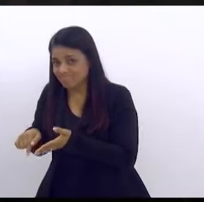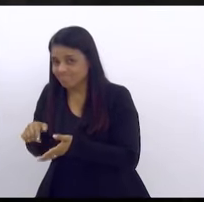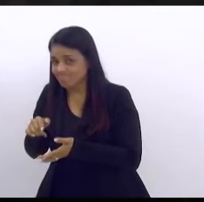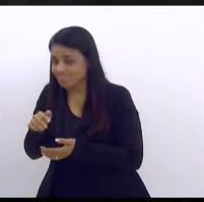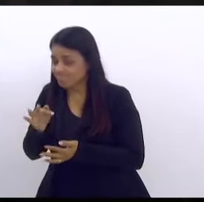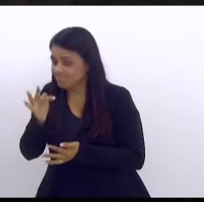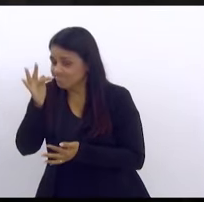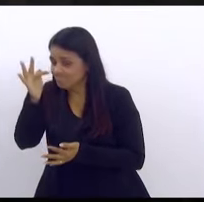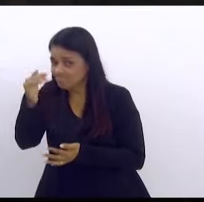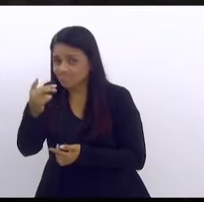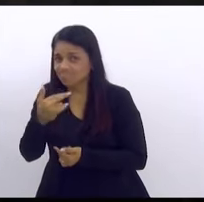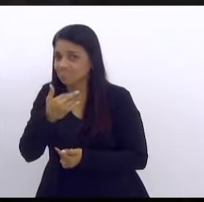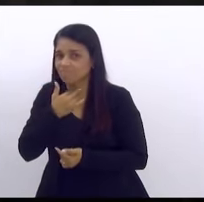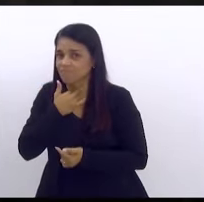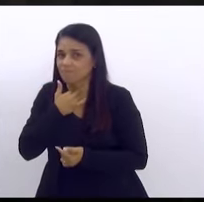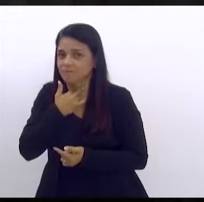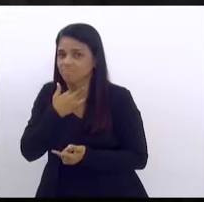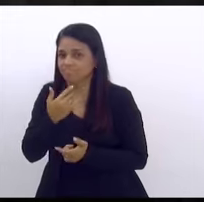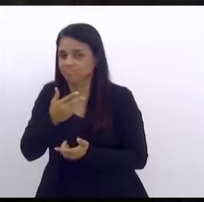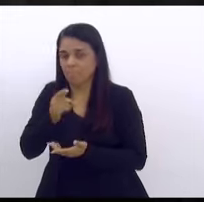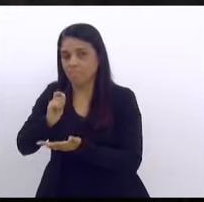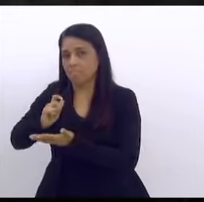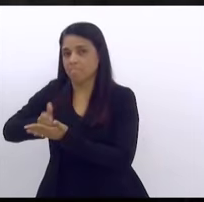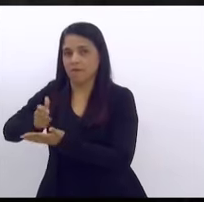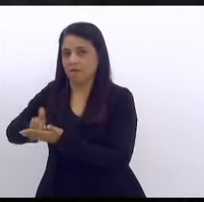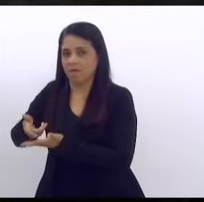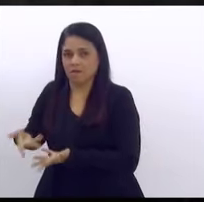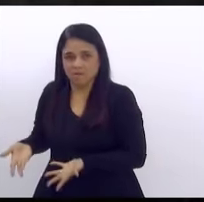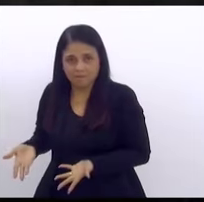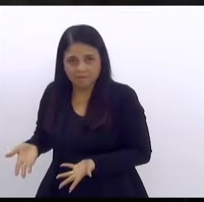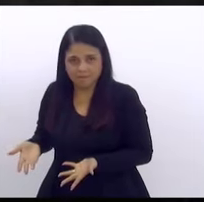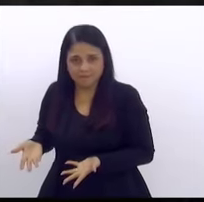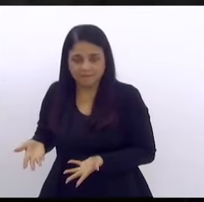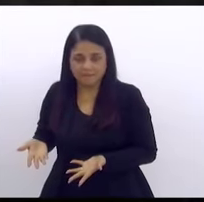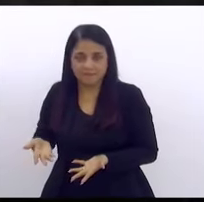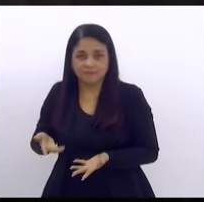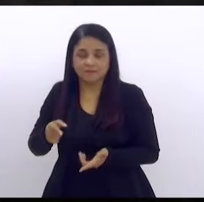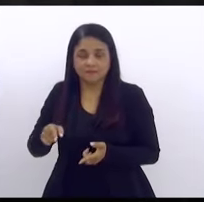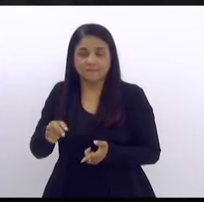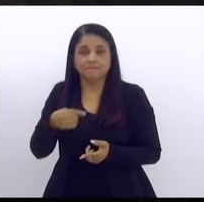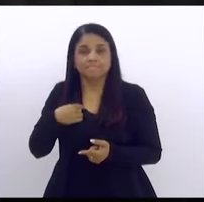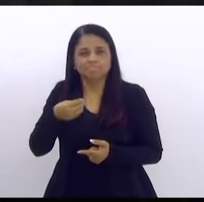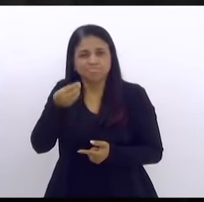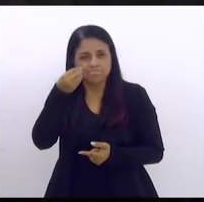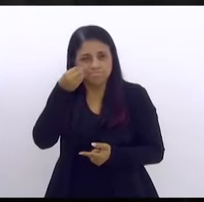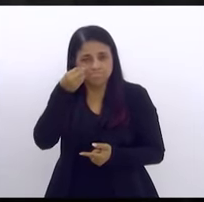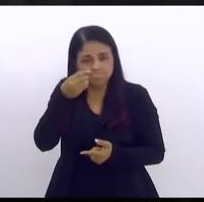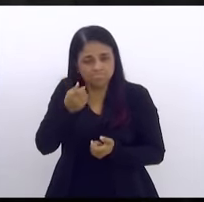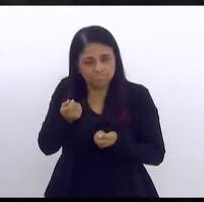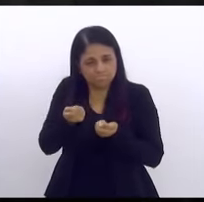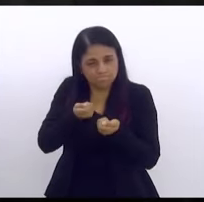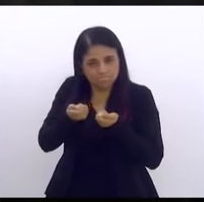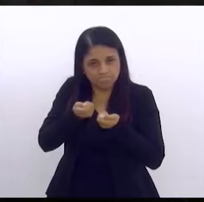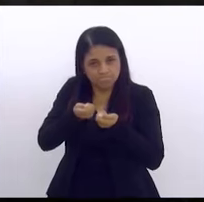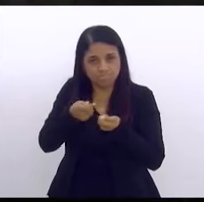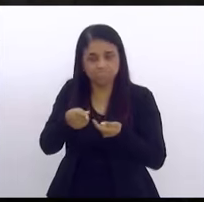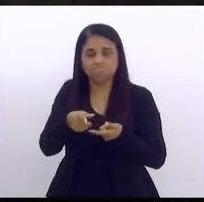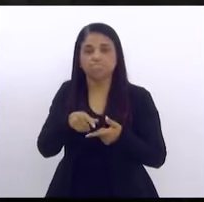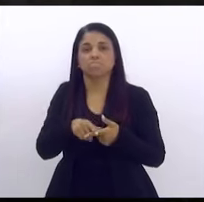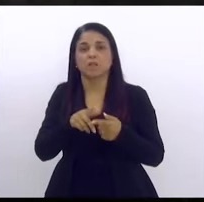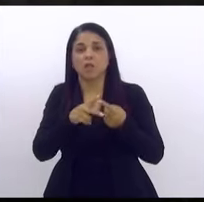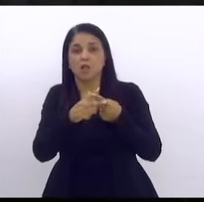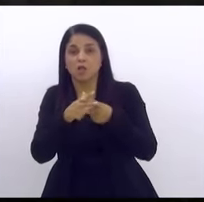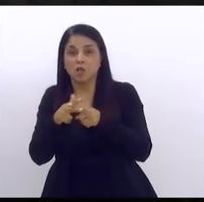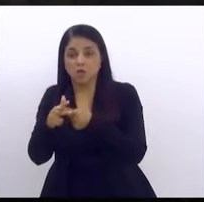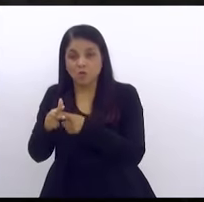poder exercitar, né? Então ele segurou essa tentação. E as correções que ele fez no